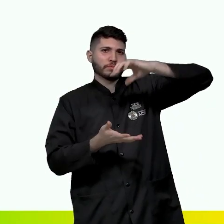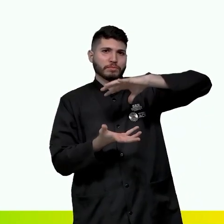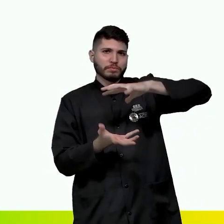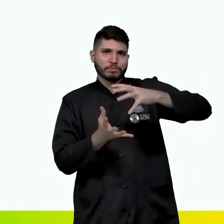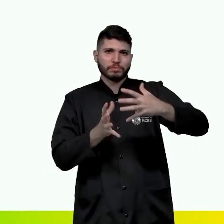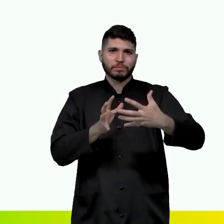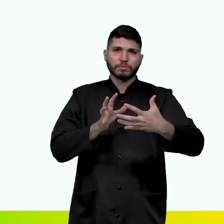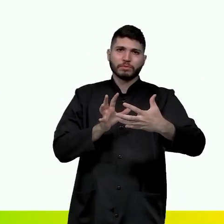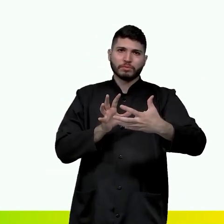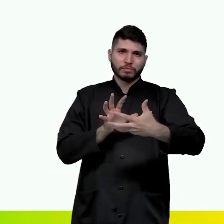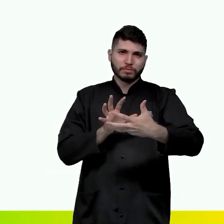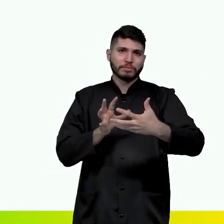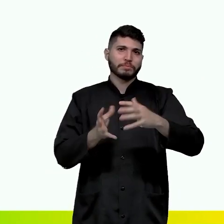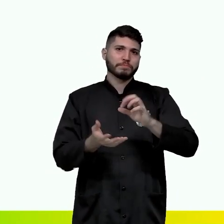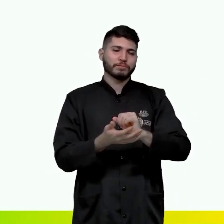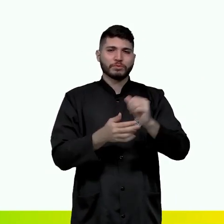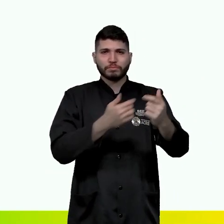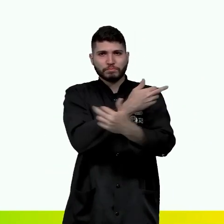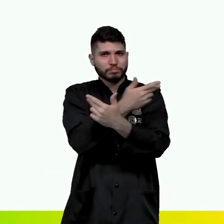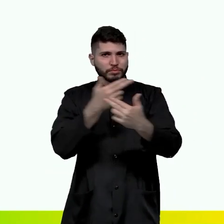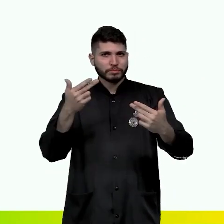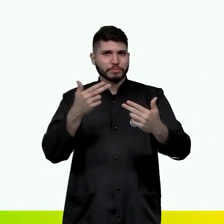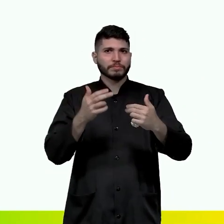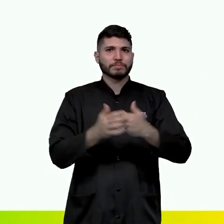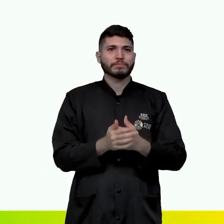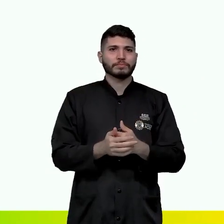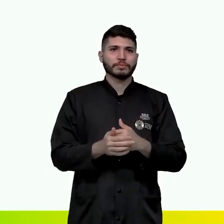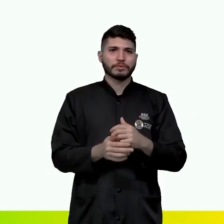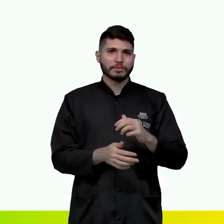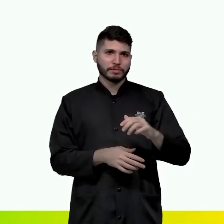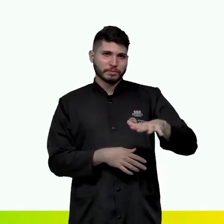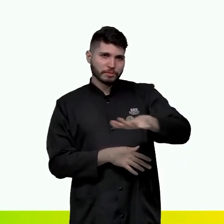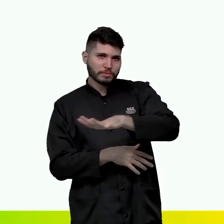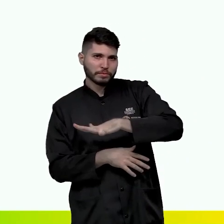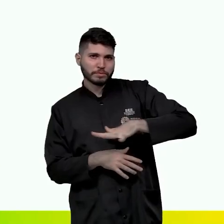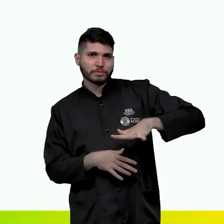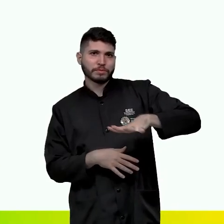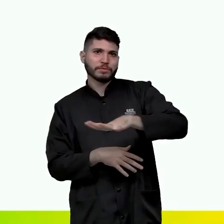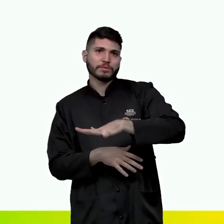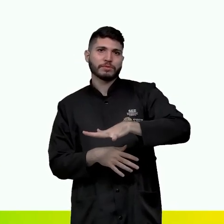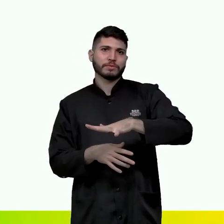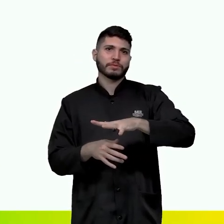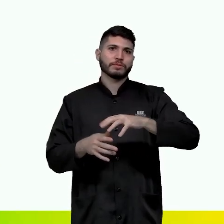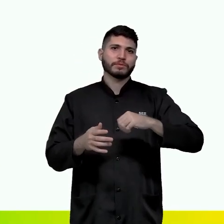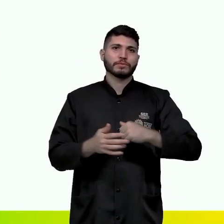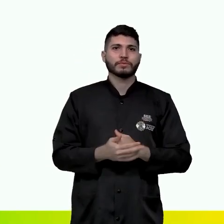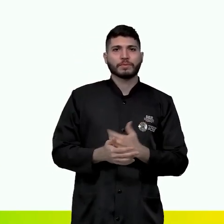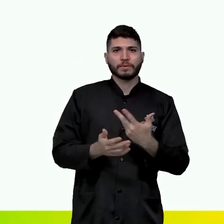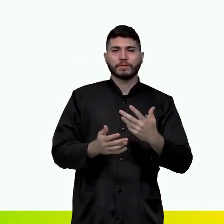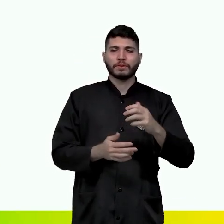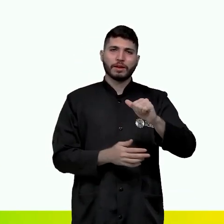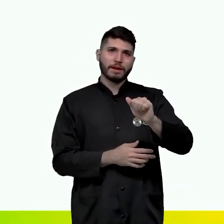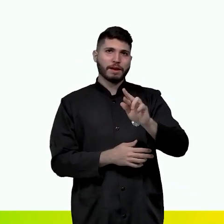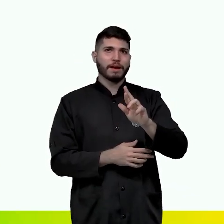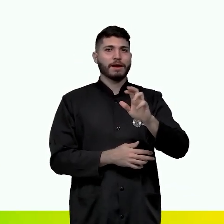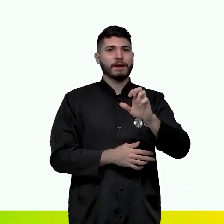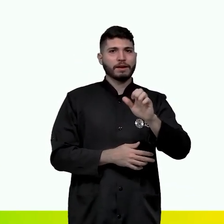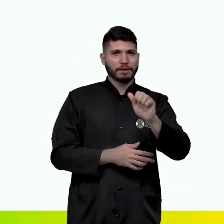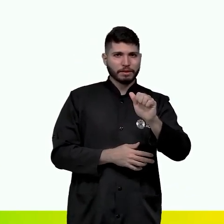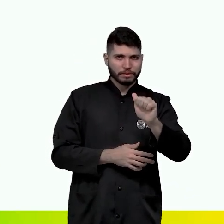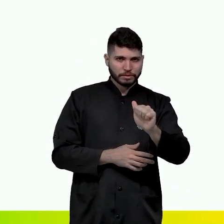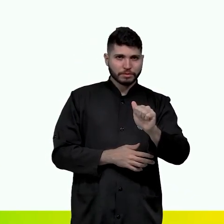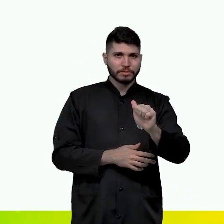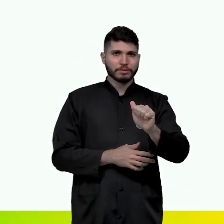área total da figura espacial. Por que isso é importante? Também é interessante que nós nos preocupemos sobre a